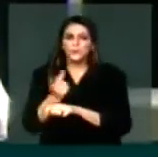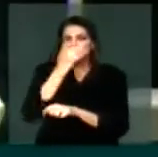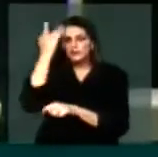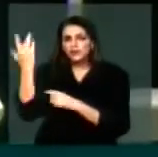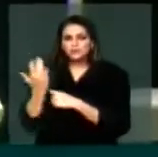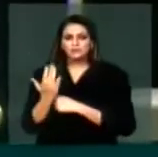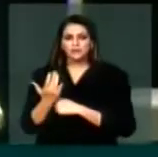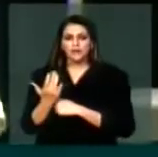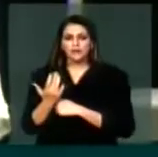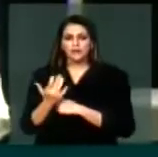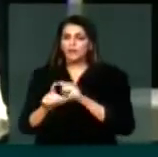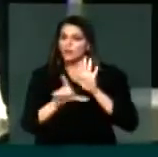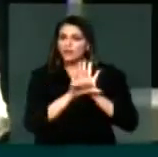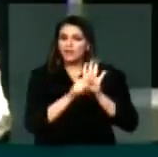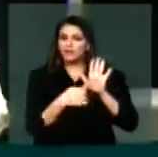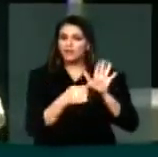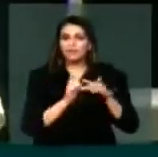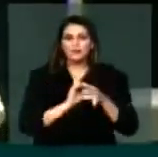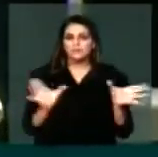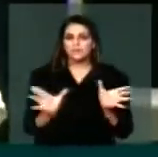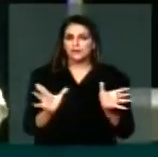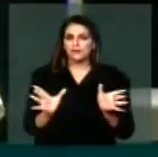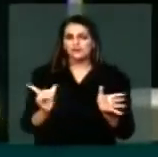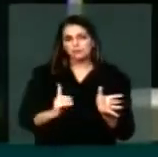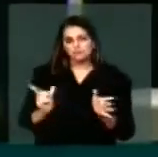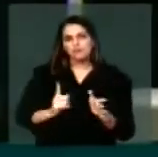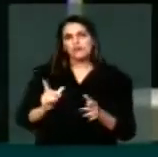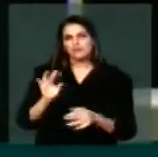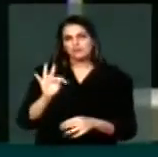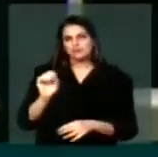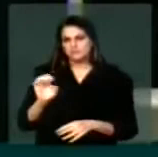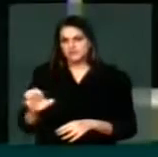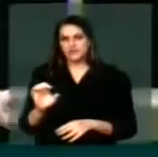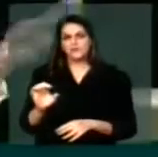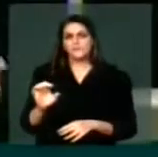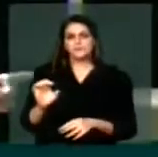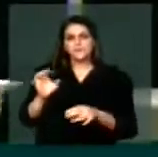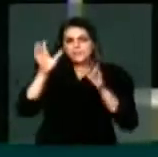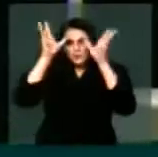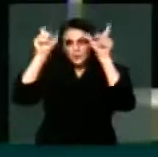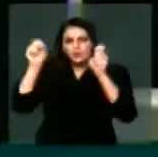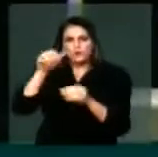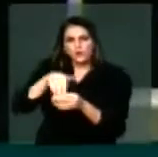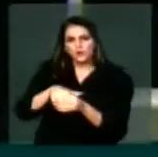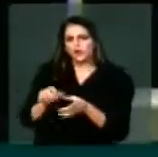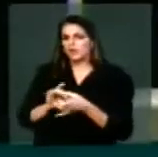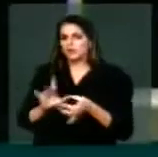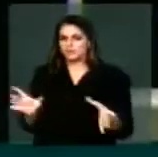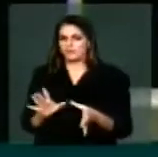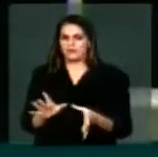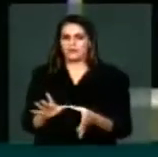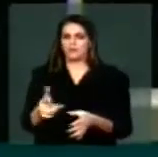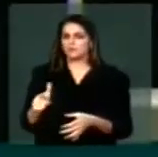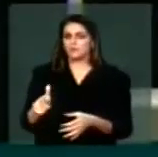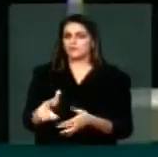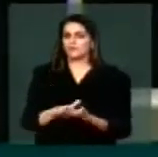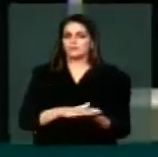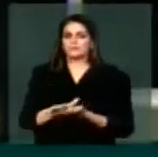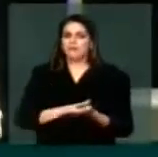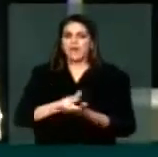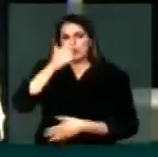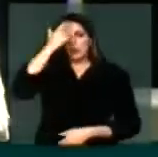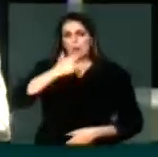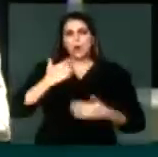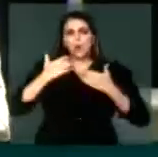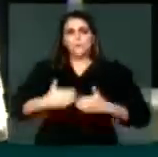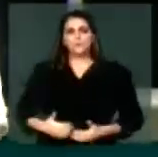que são legalmente registrados nos tribunais eleitorais e que não impactam o comportamento de muitos de nós